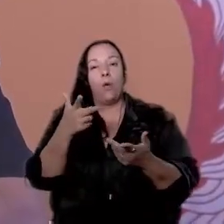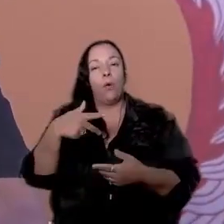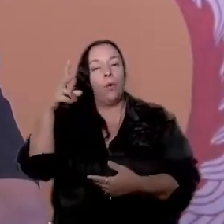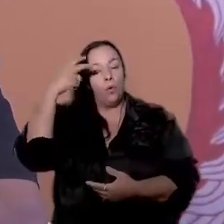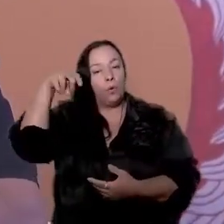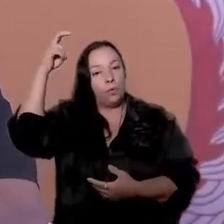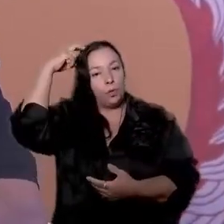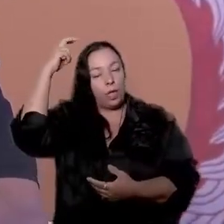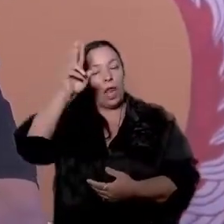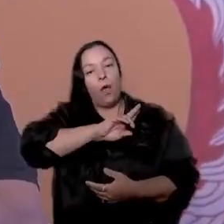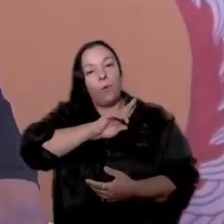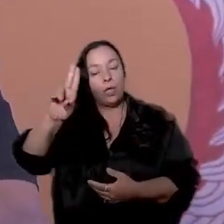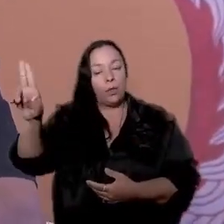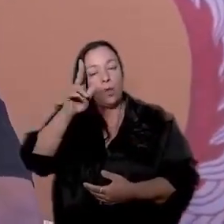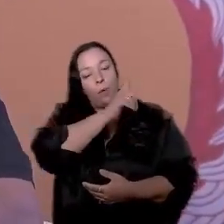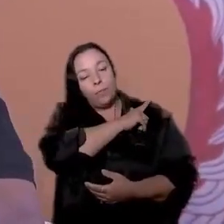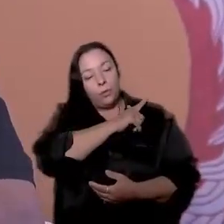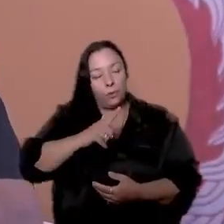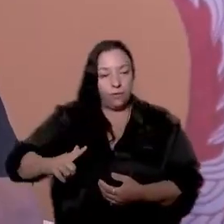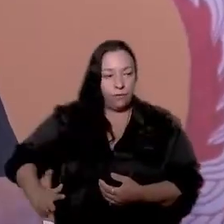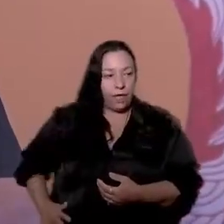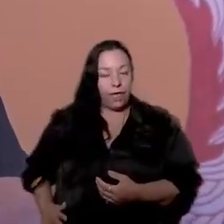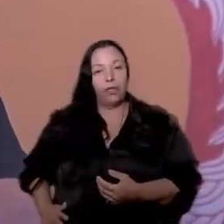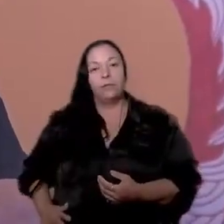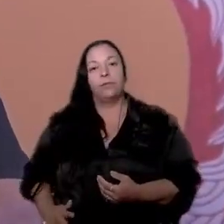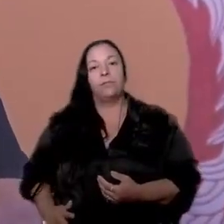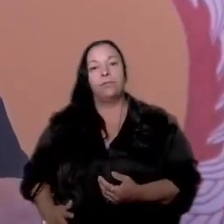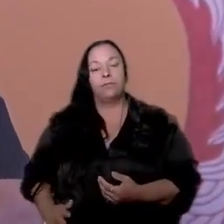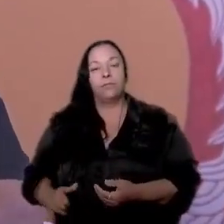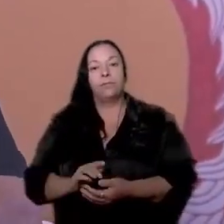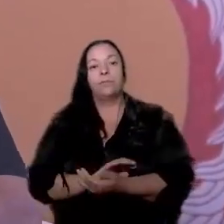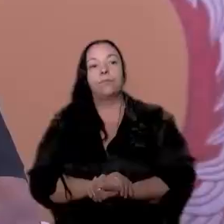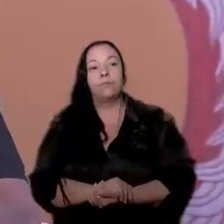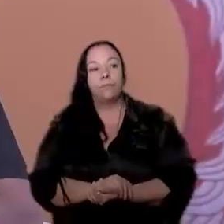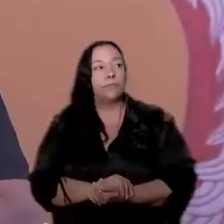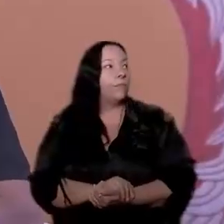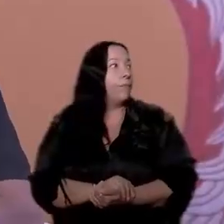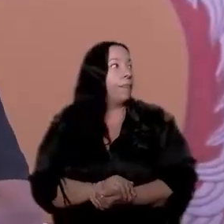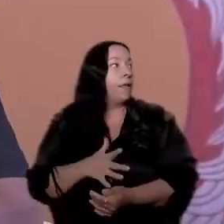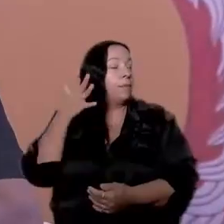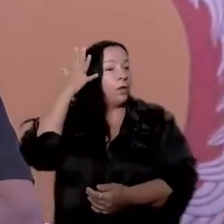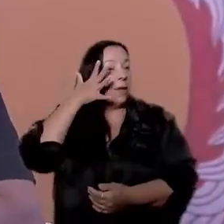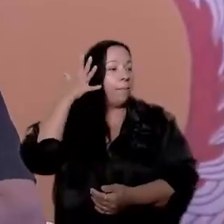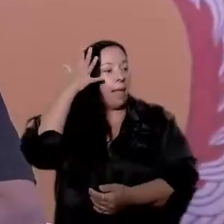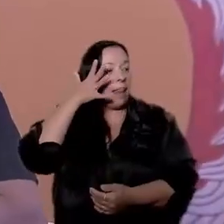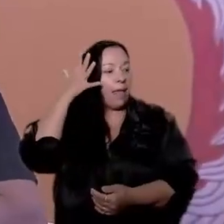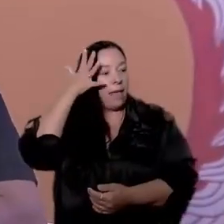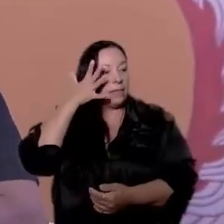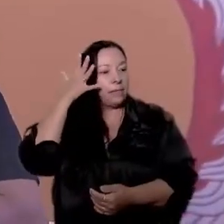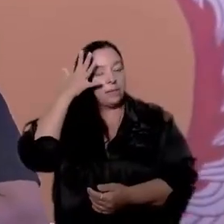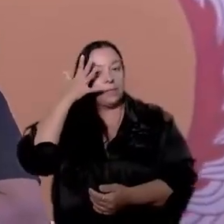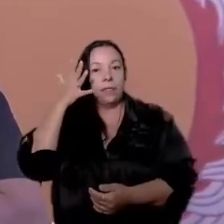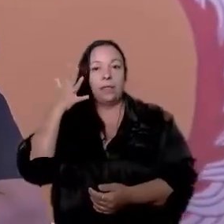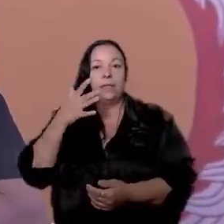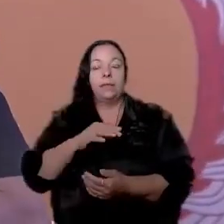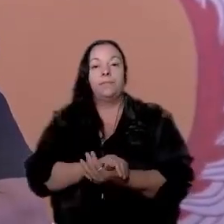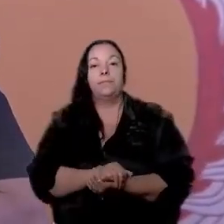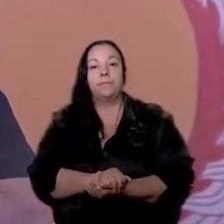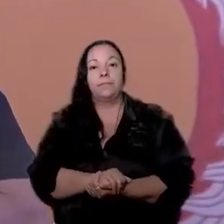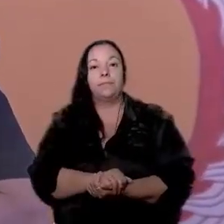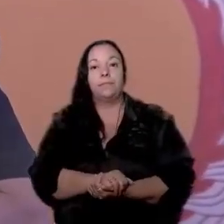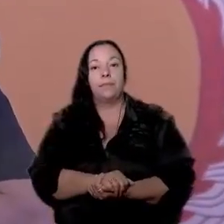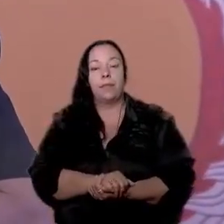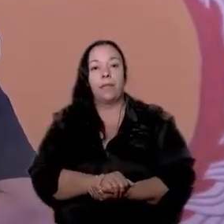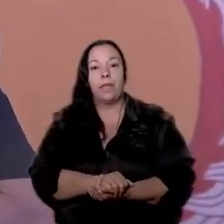governo, porque o dinheiro é público. E quem coloca a marca é ela. Eu estava dando uma palestra, só para concluir, estava dando uma palestra para